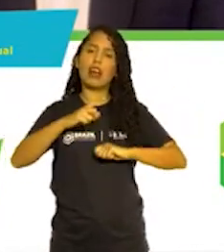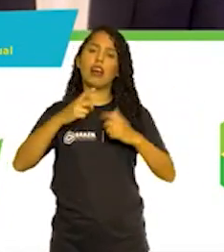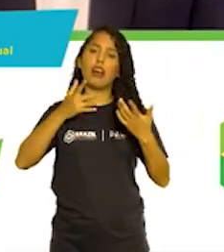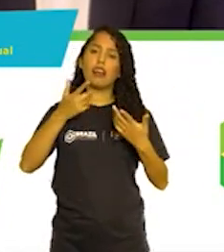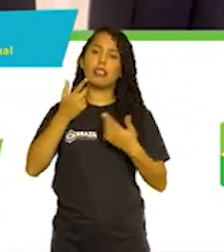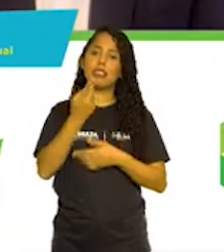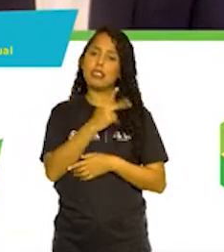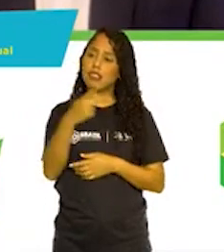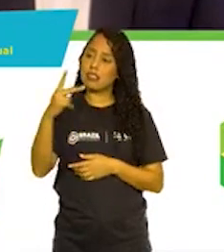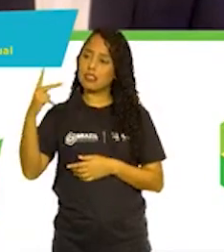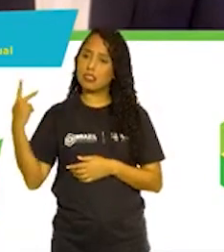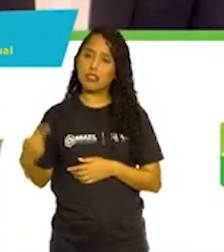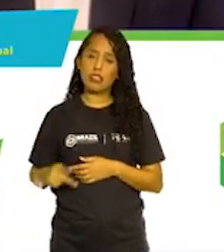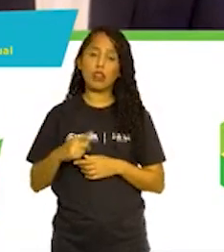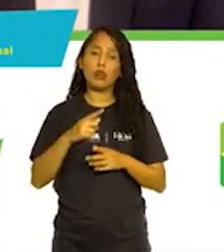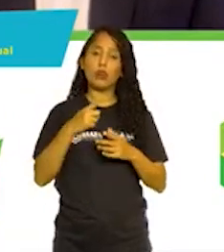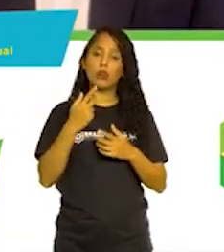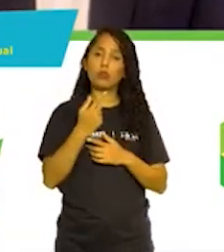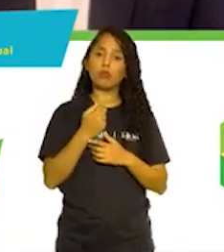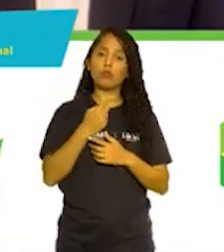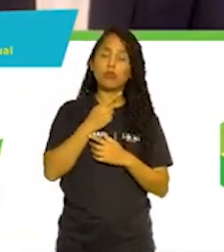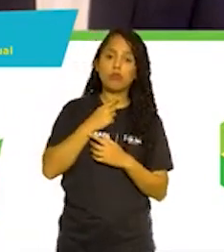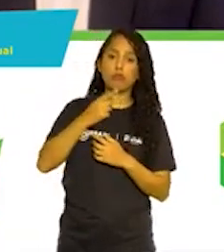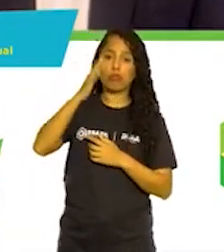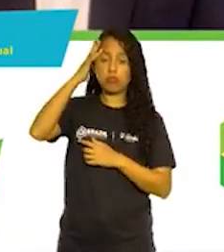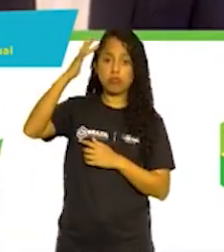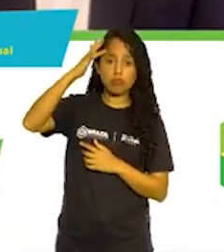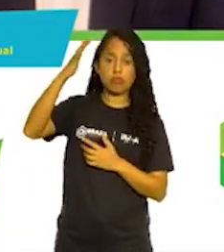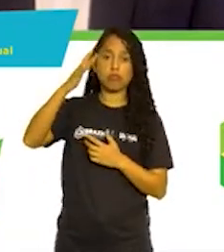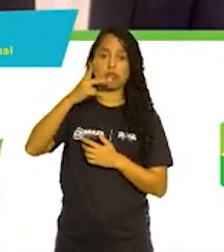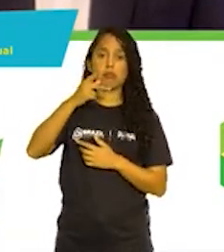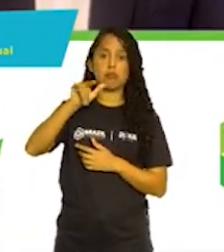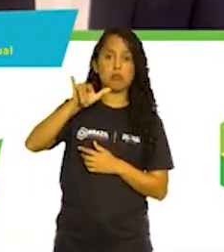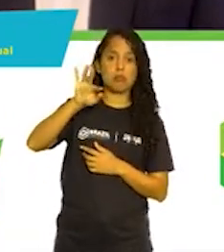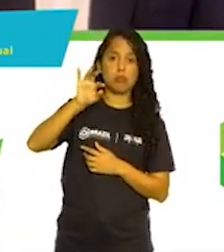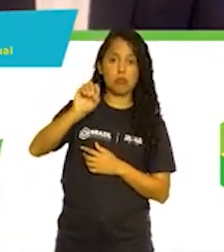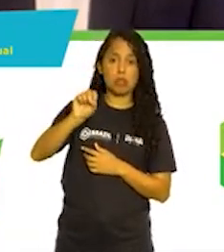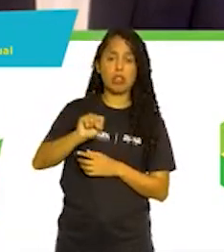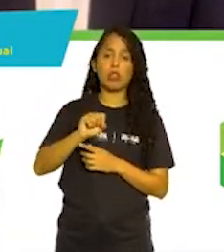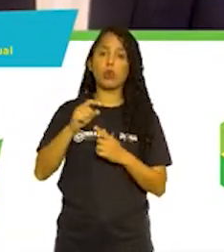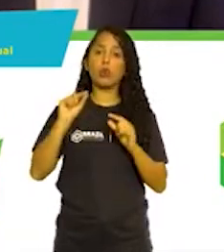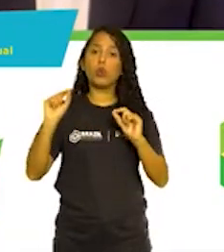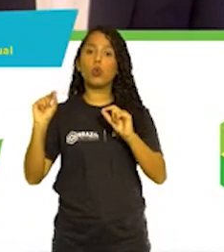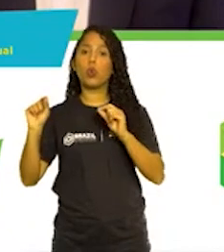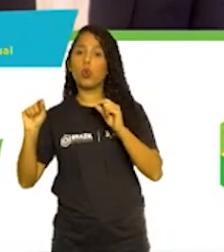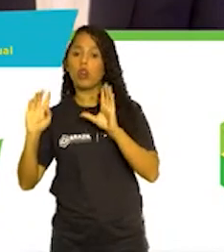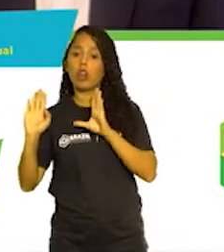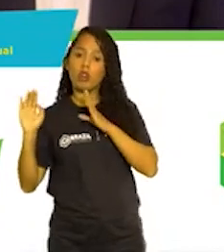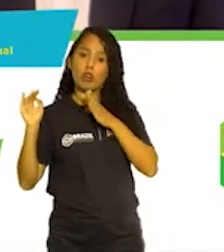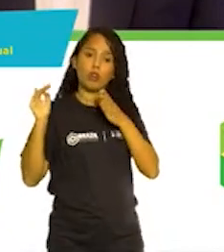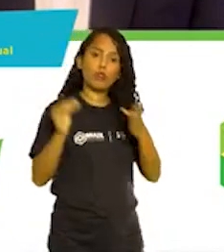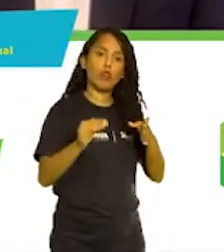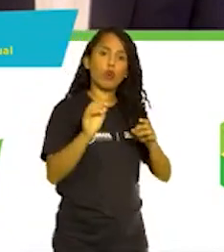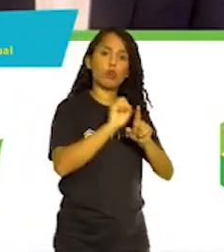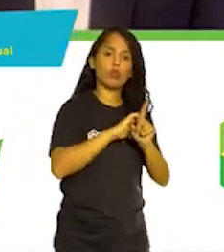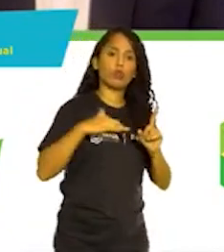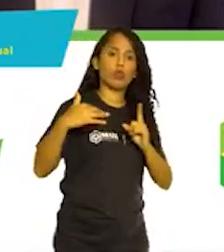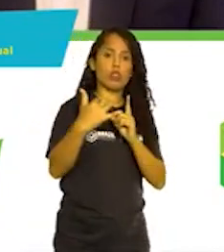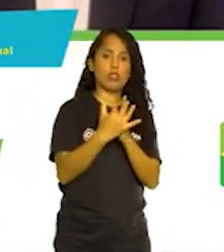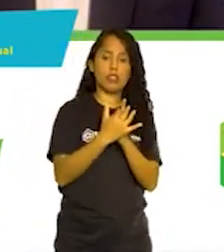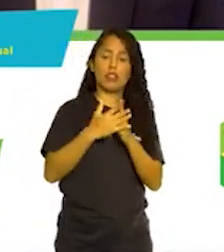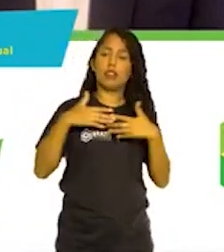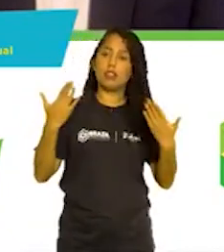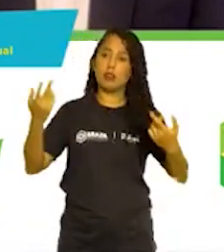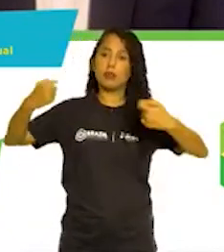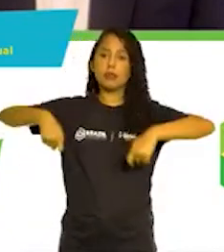seus pleitos do que efetivamente atender ao conjunto da sociedade. E aí preciso falar,